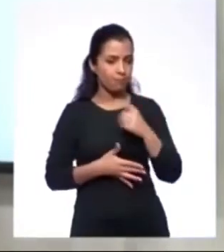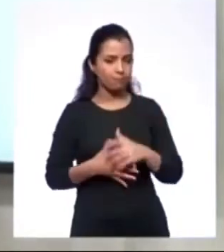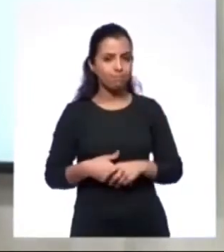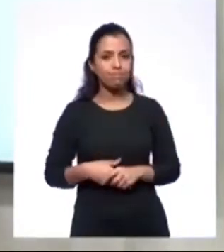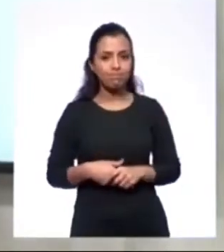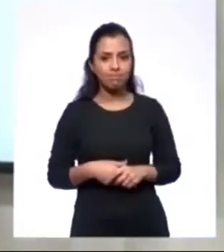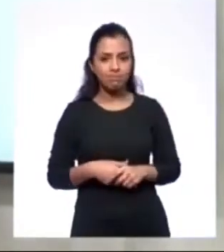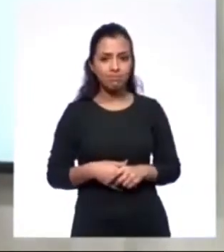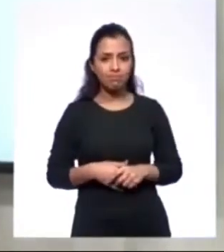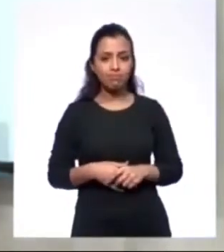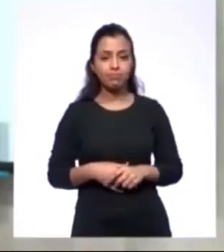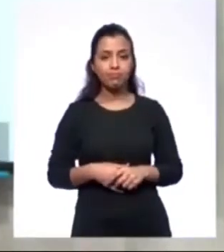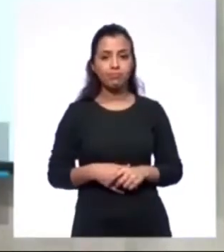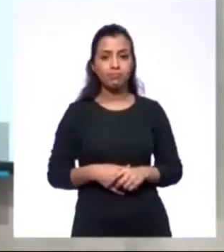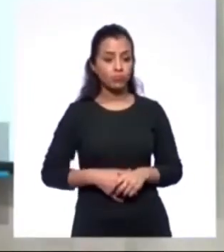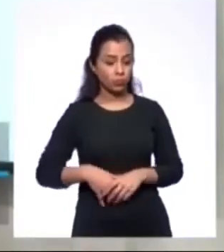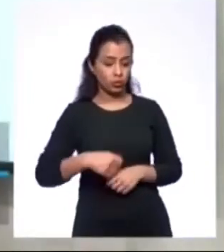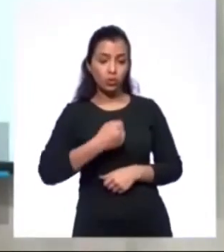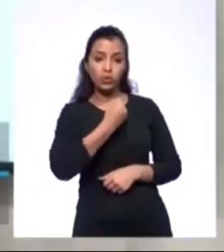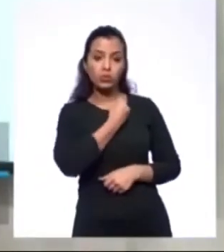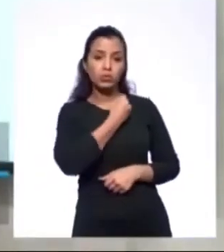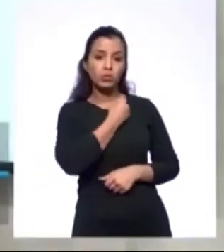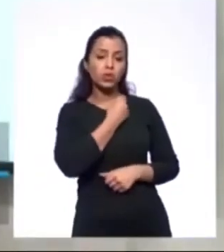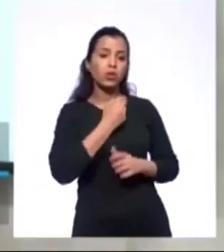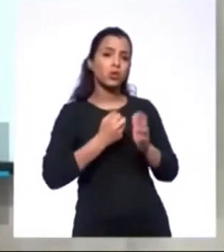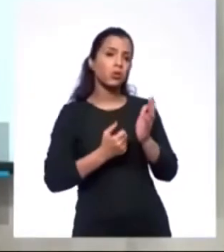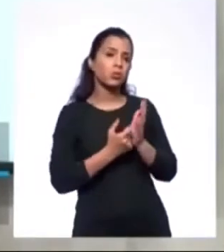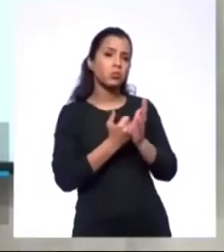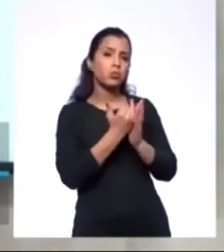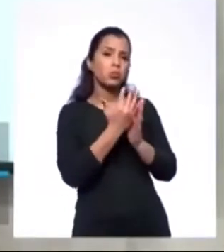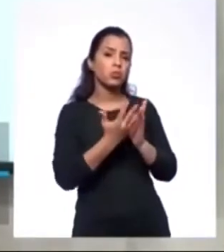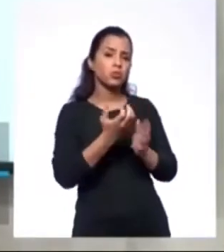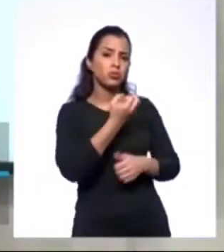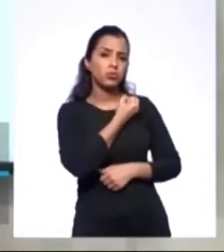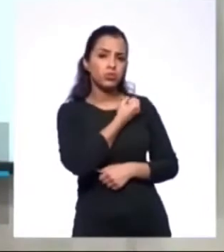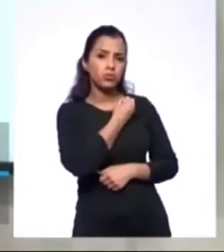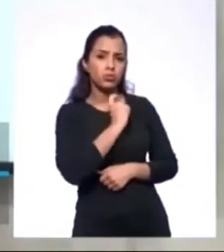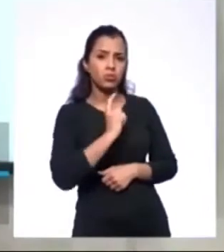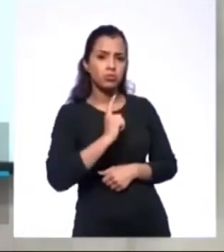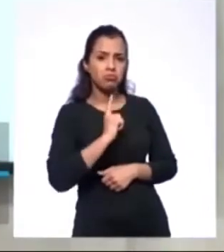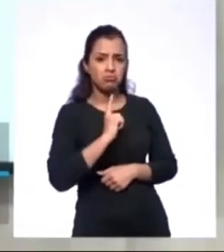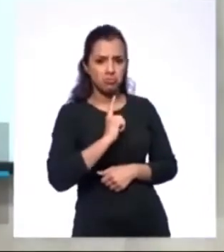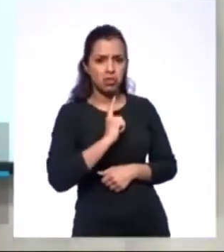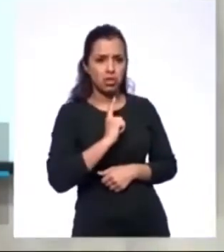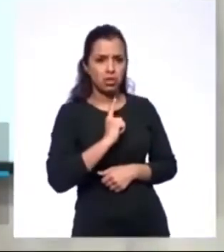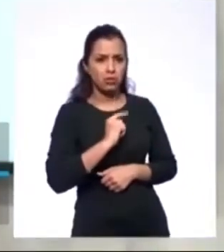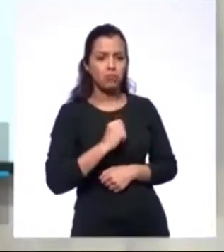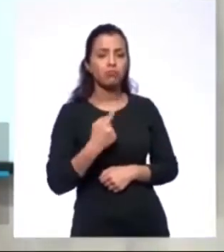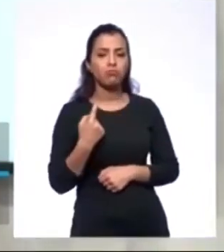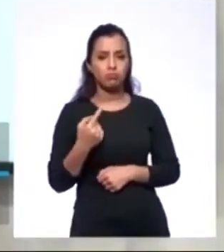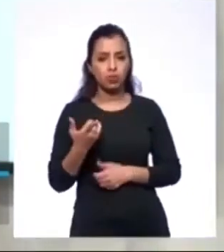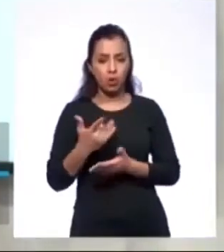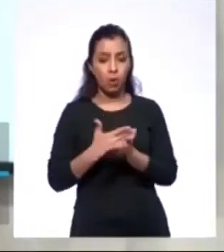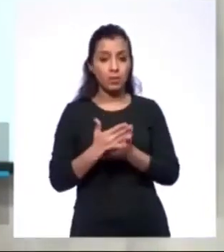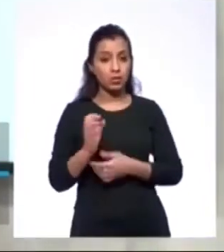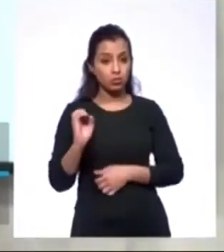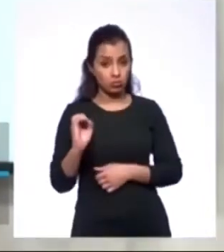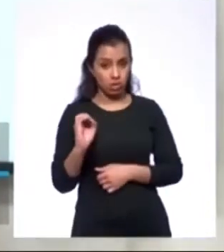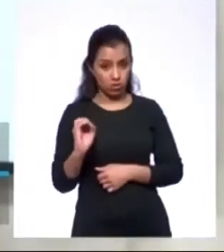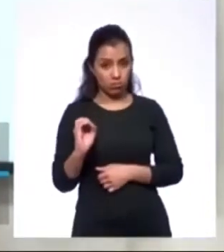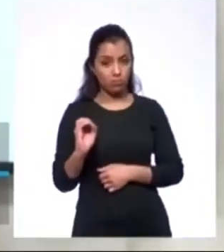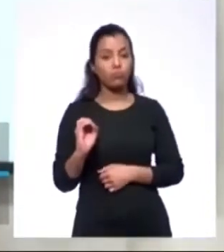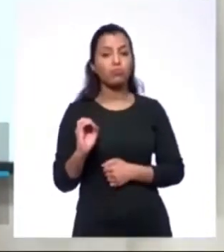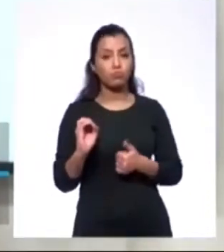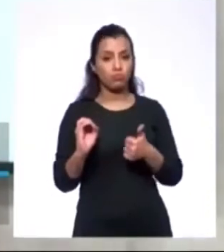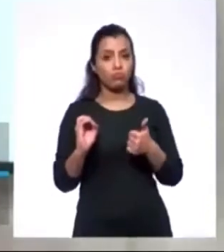em relação aos números quais são os números que nós temos no sistema decimal de numeração vamo colocar comigo vai começa do zero vai